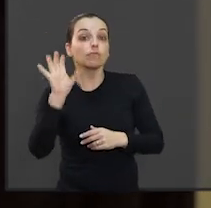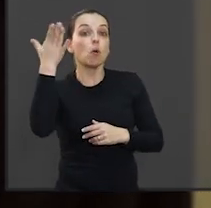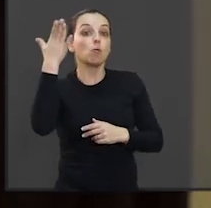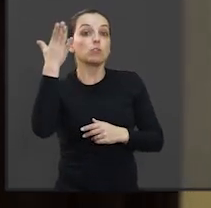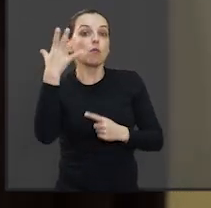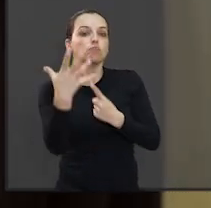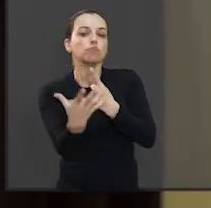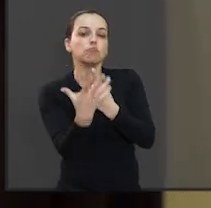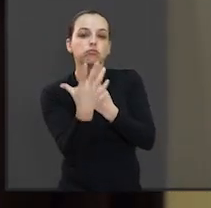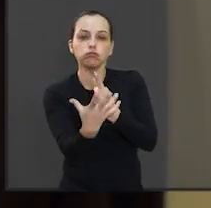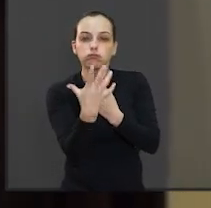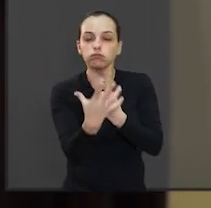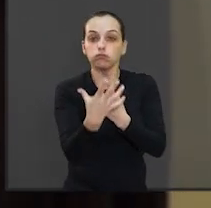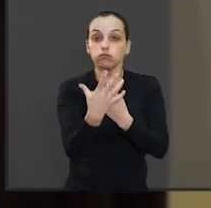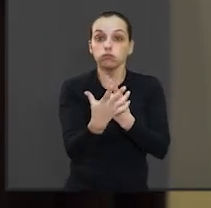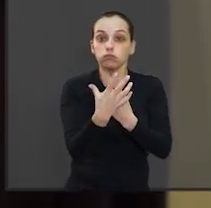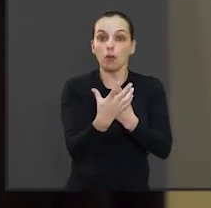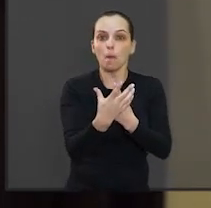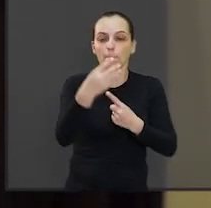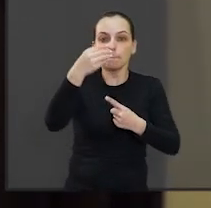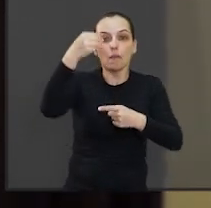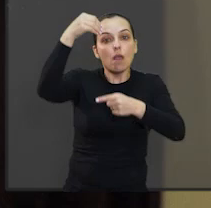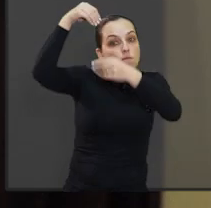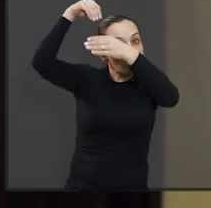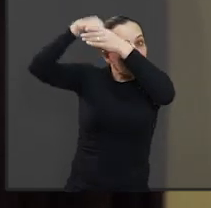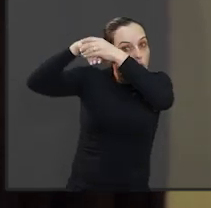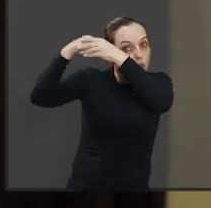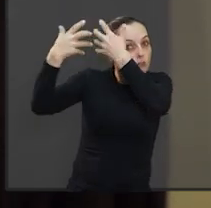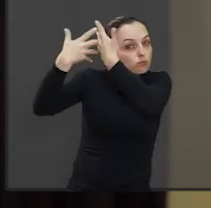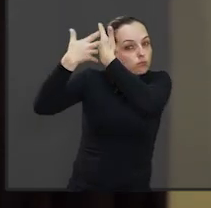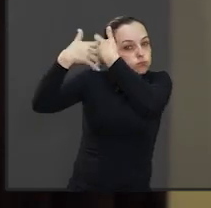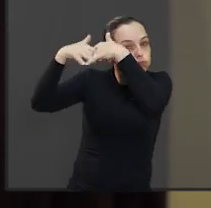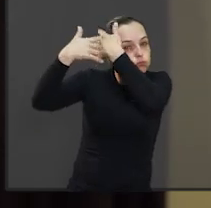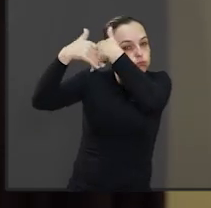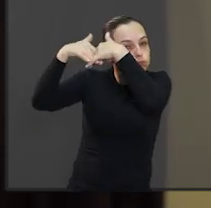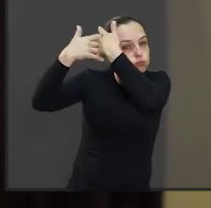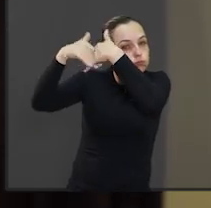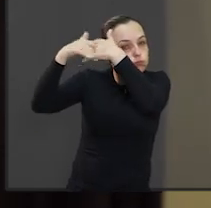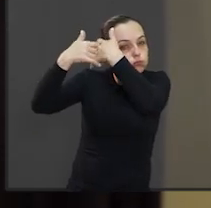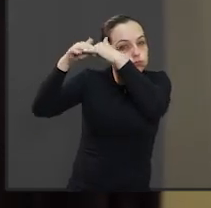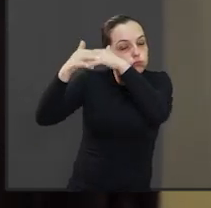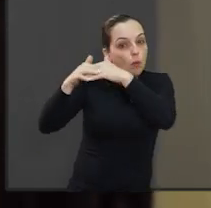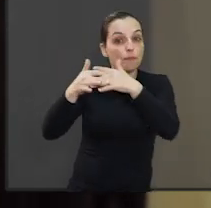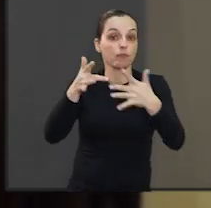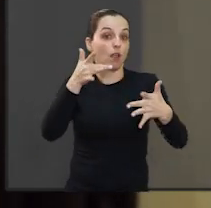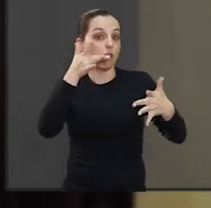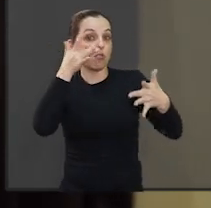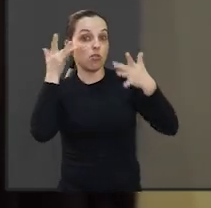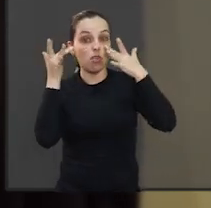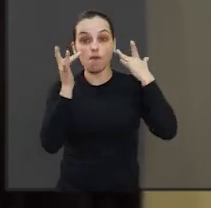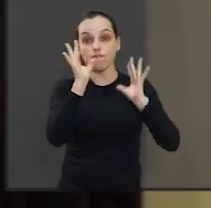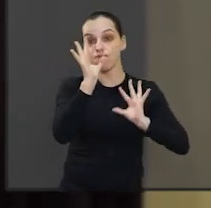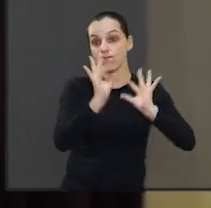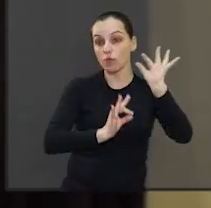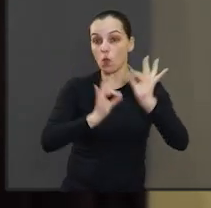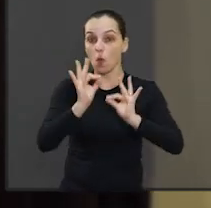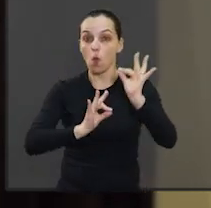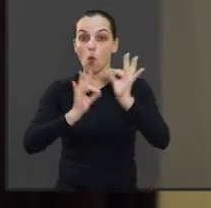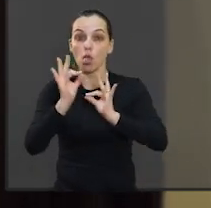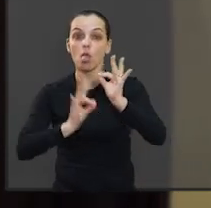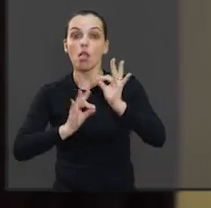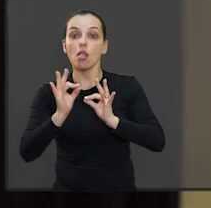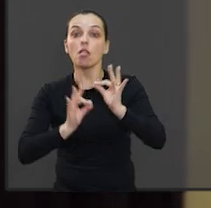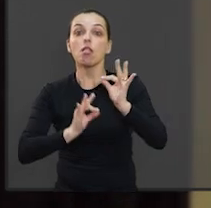de algum jeito. Ou vem de um livro que eu acabo lendo e achando que é legal, ou vem de